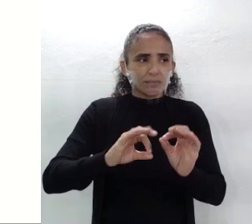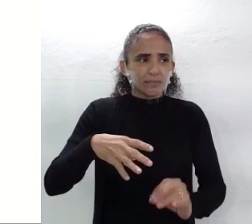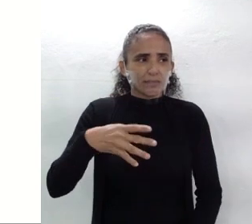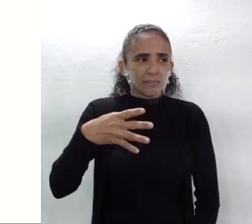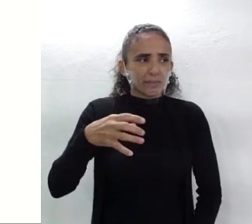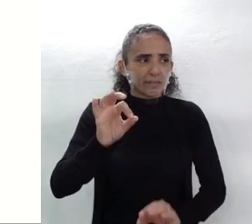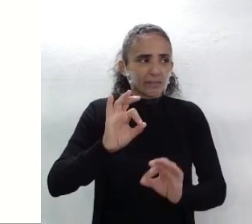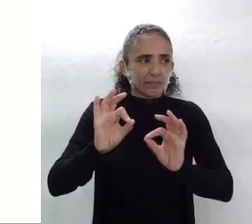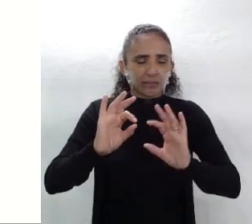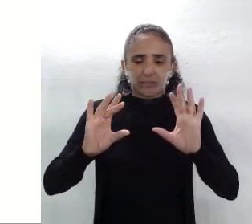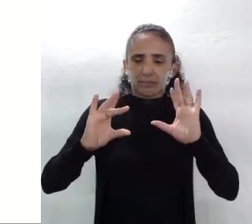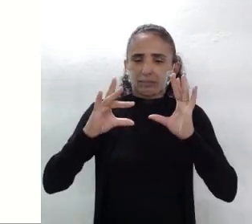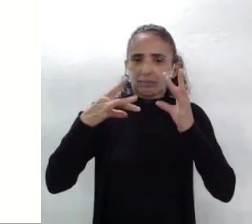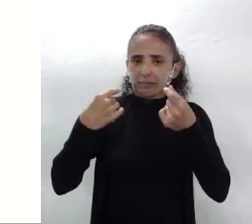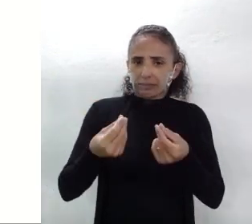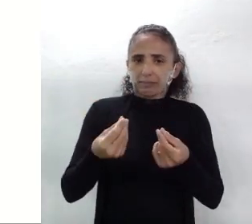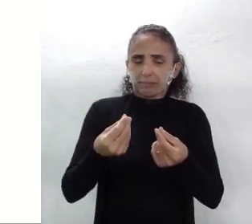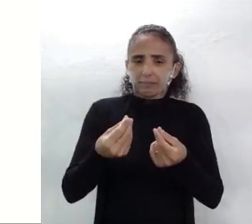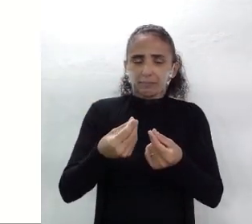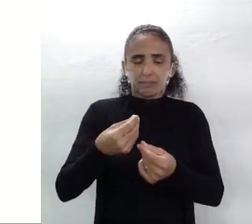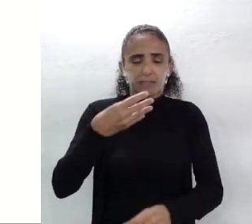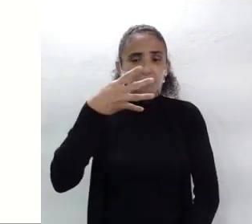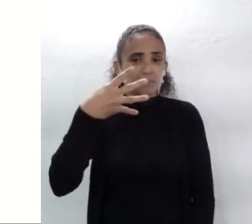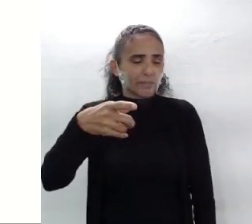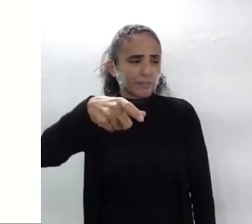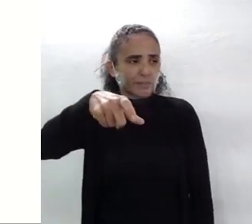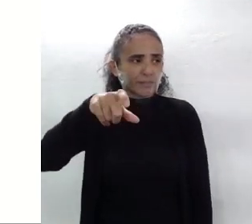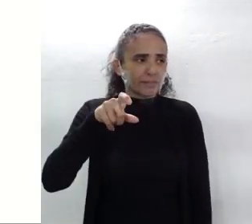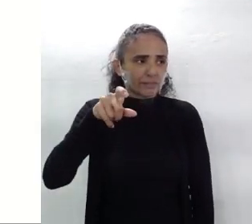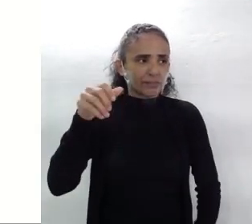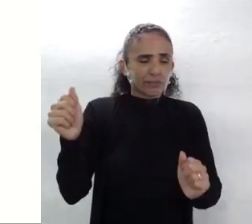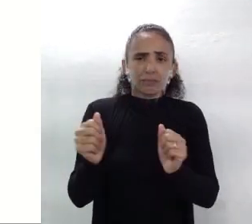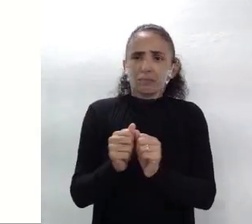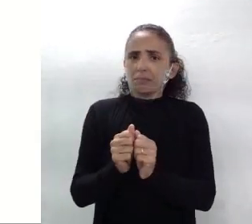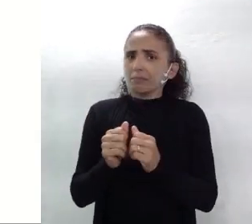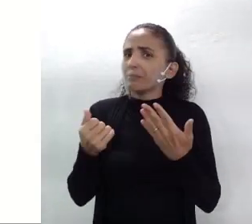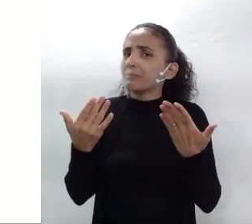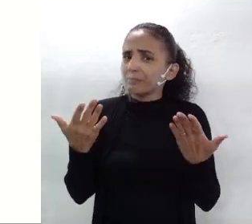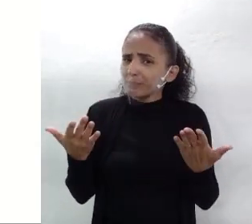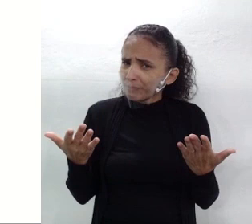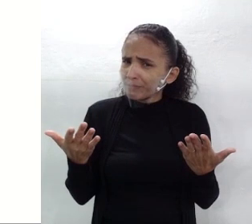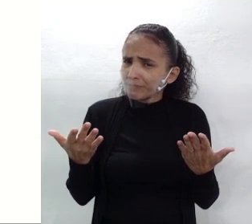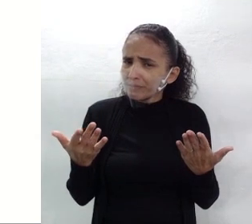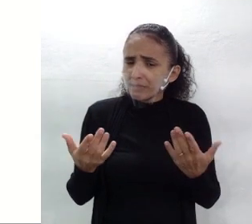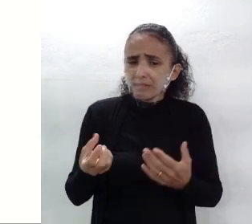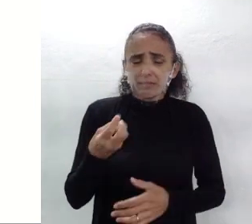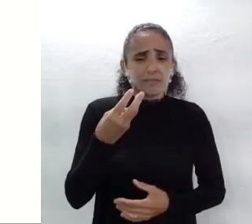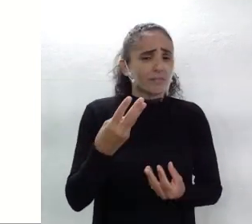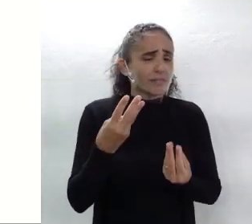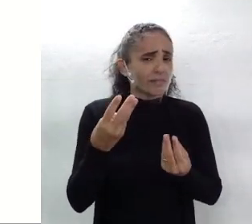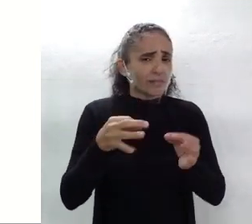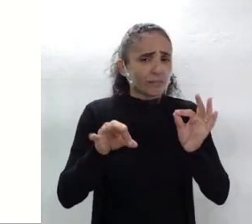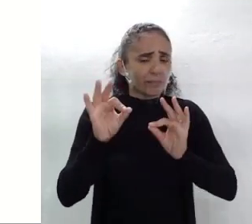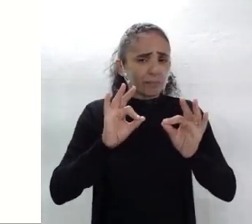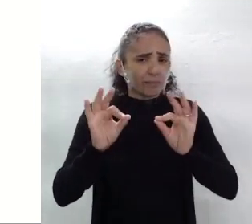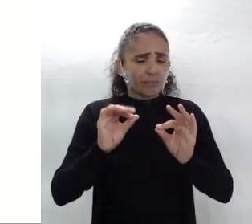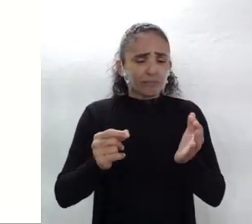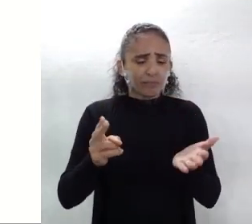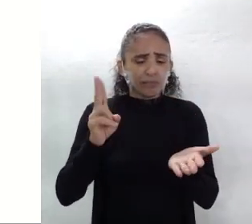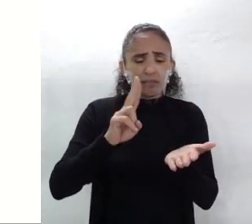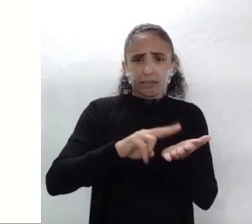x, isso se transforma em 4x. Como assim? Se você tiver 3 cartas e uma